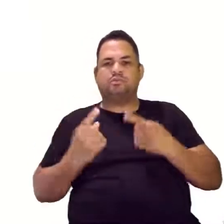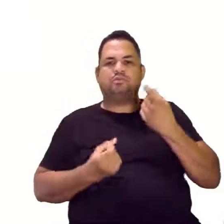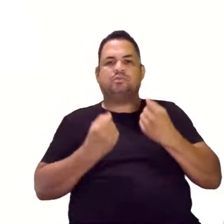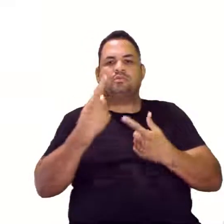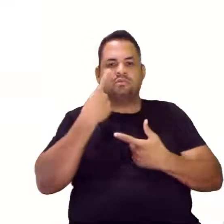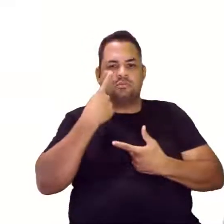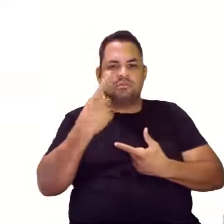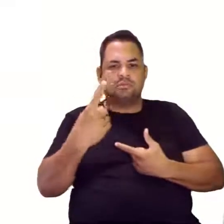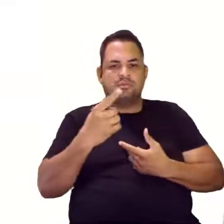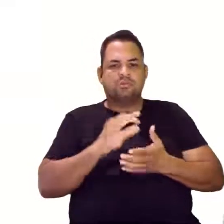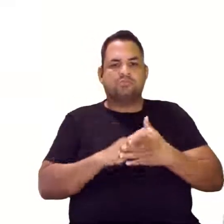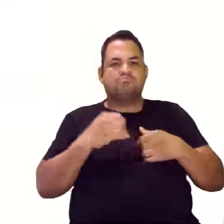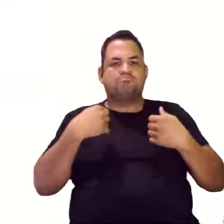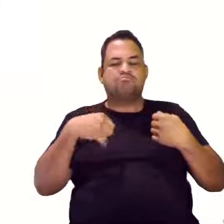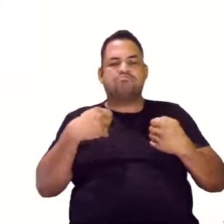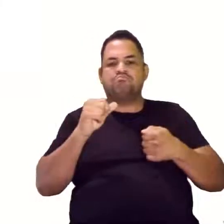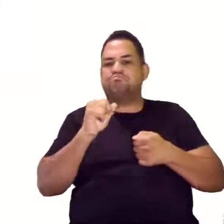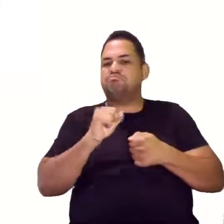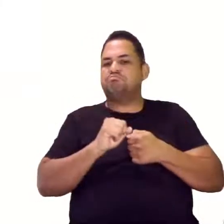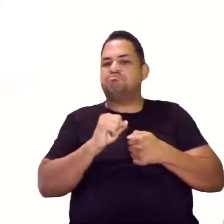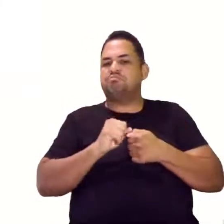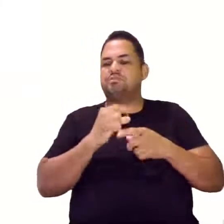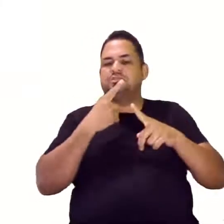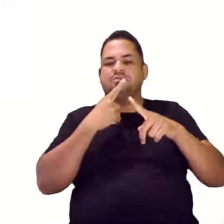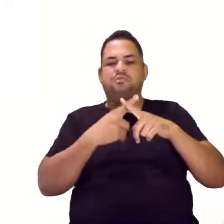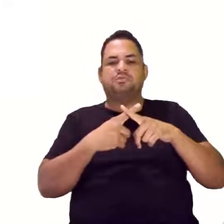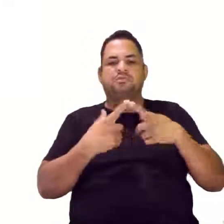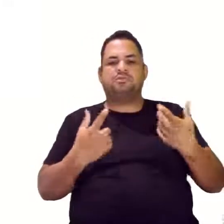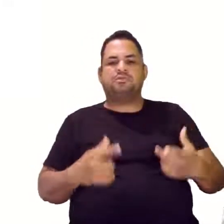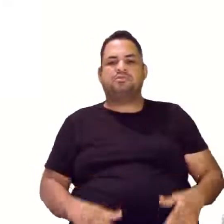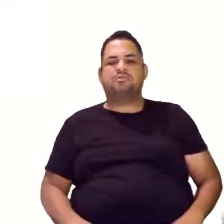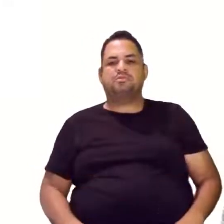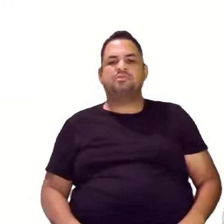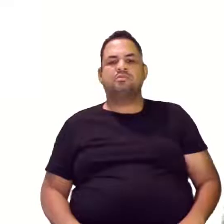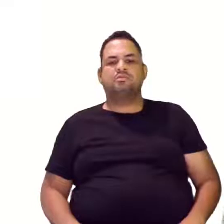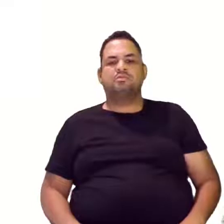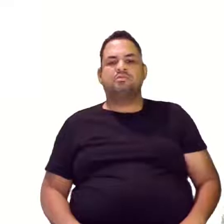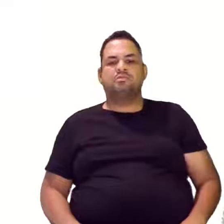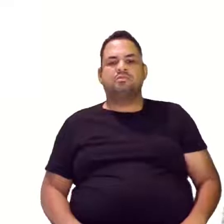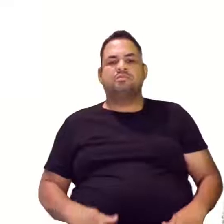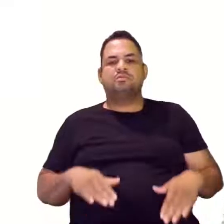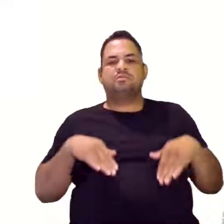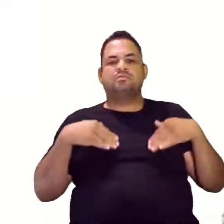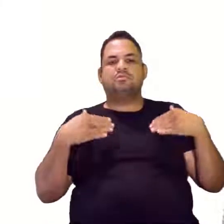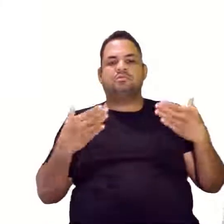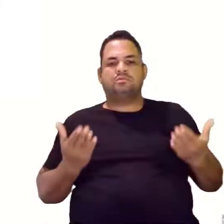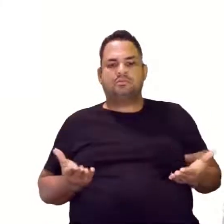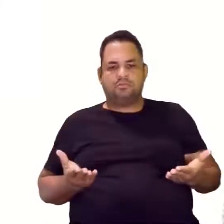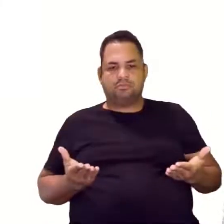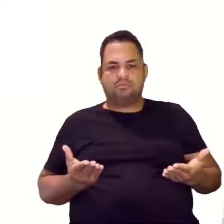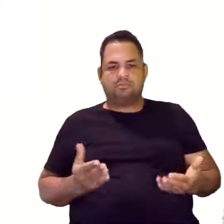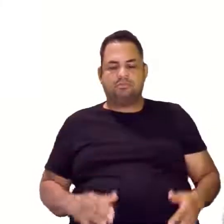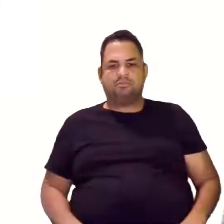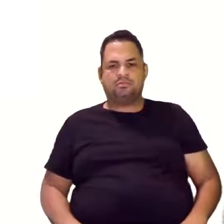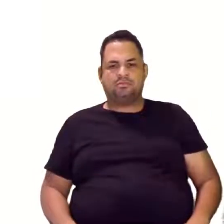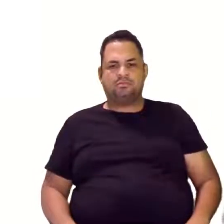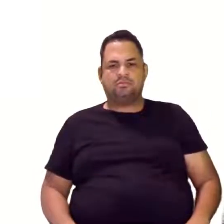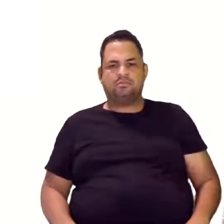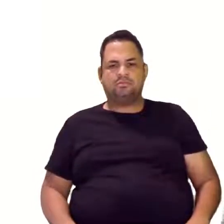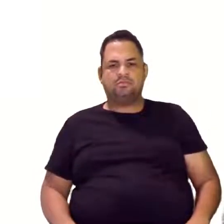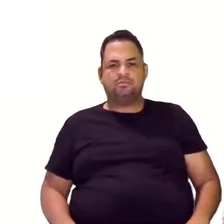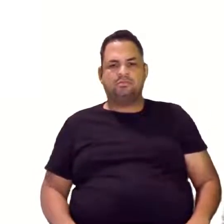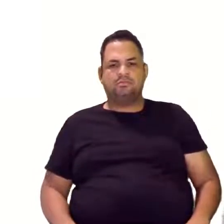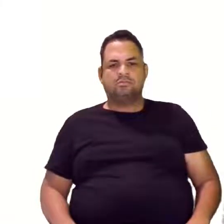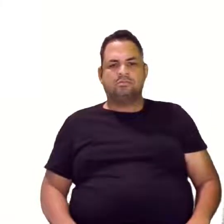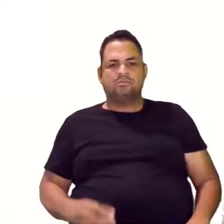Alguns, a gente já vai observar que não precisa nem a gente multiplicar, que já vai dar menos, né? Vai dar menos. Vamos ver qual deles aí, por exemplo. Olha só, o